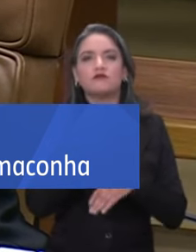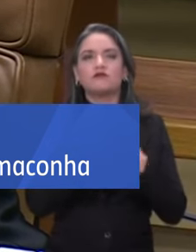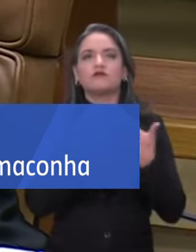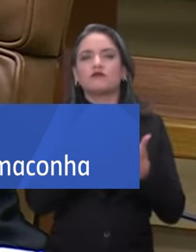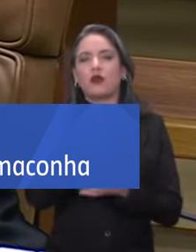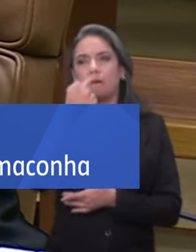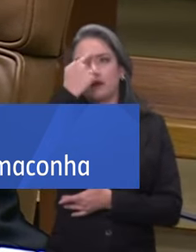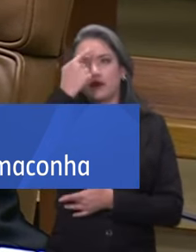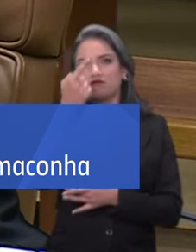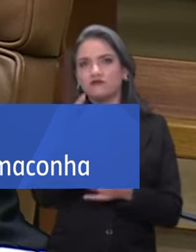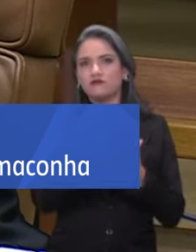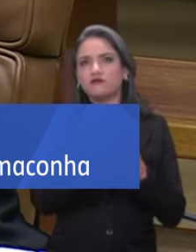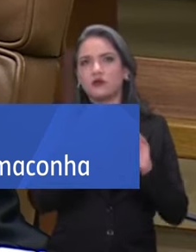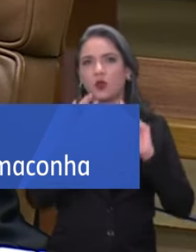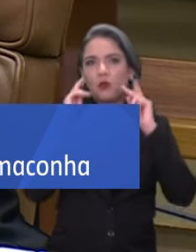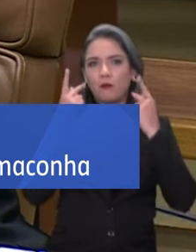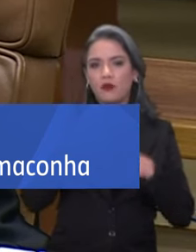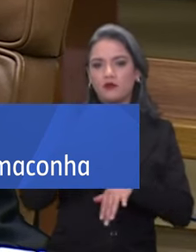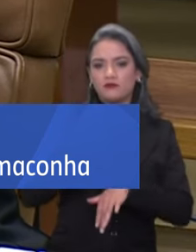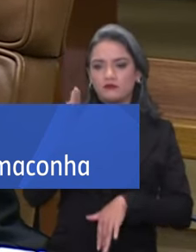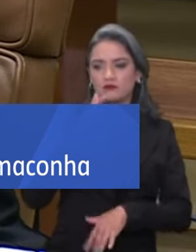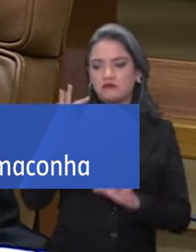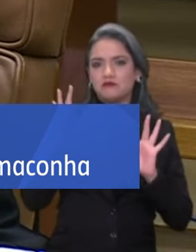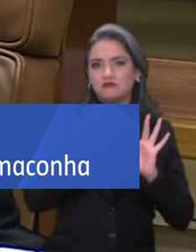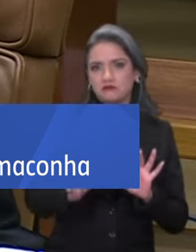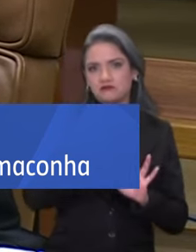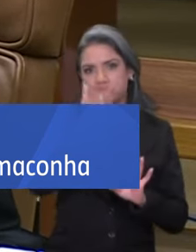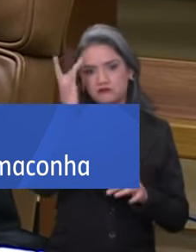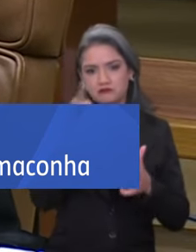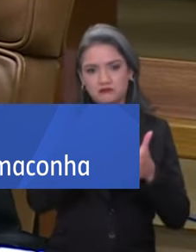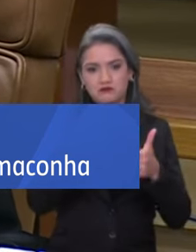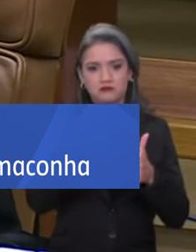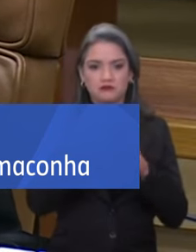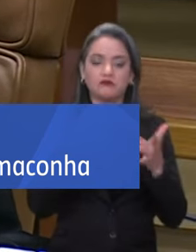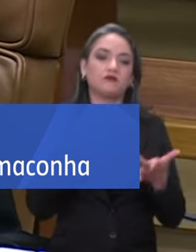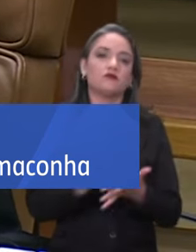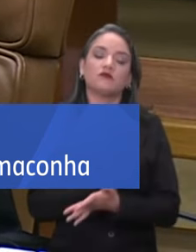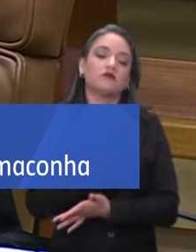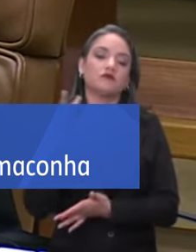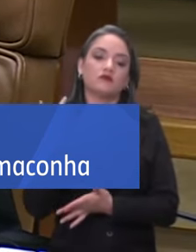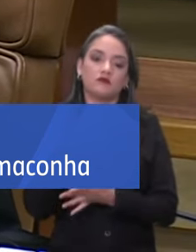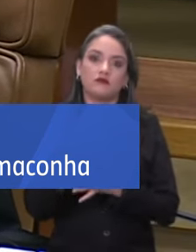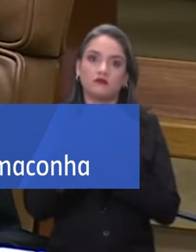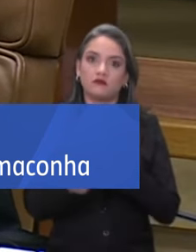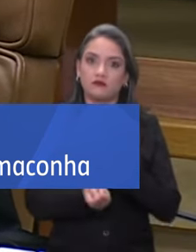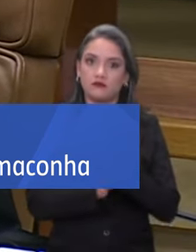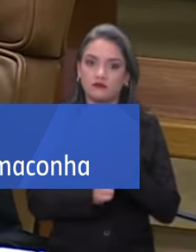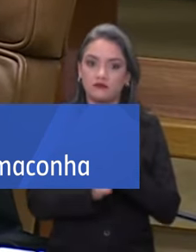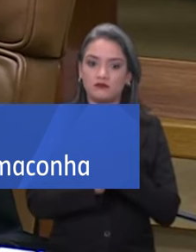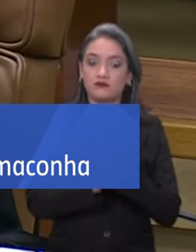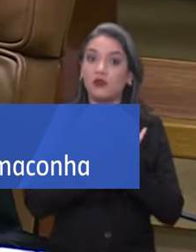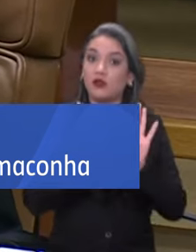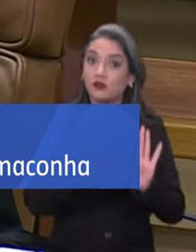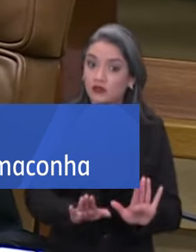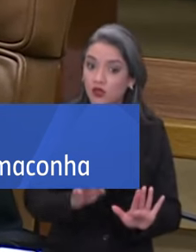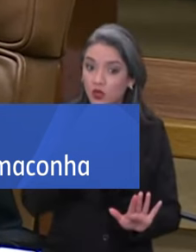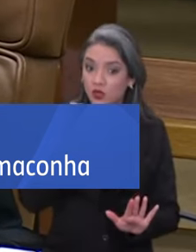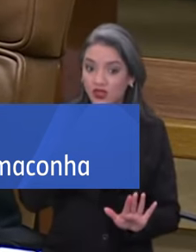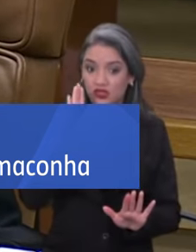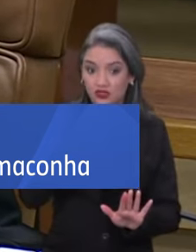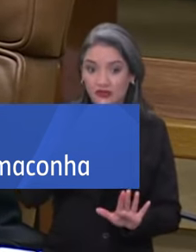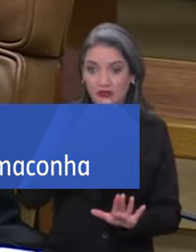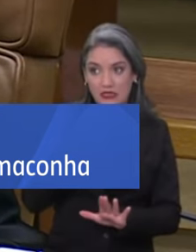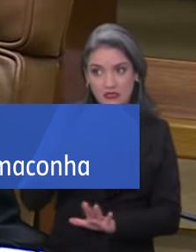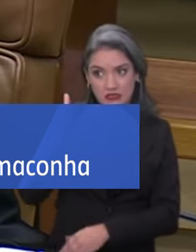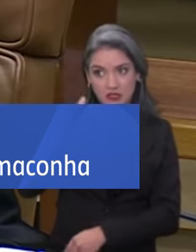e eficaz para o problema das substâncias lícitas, e aqui uma advertência. E já há 6 votos com o meu